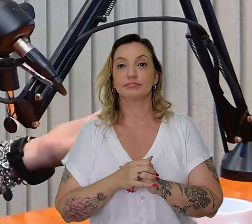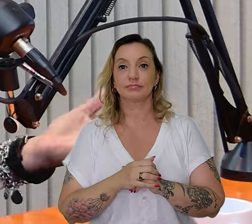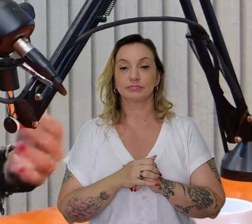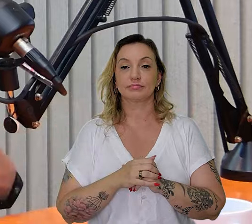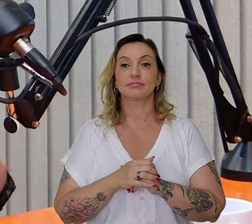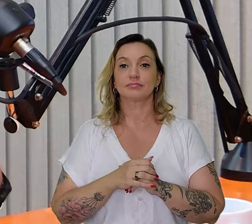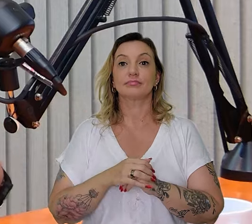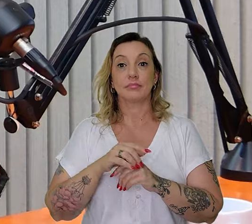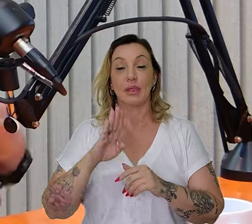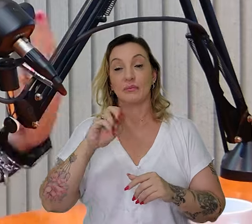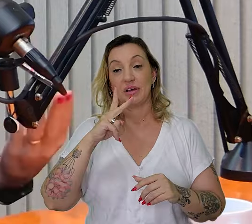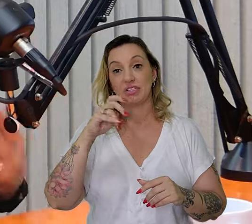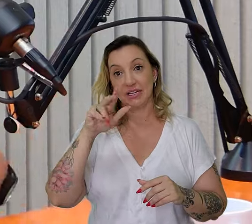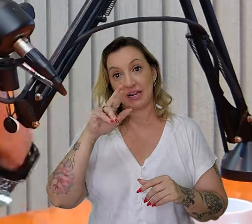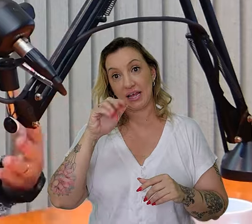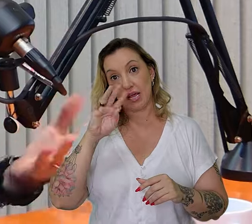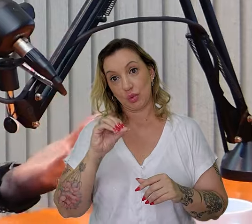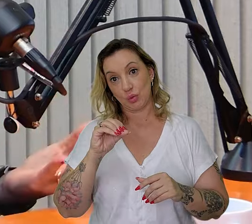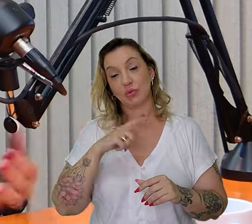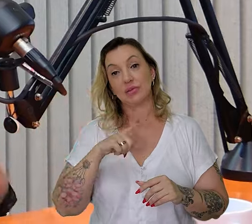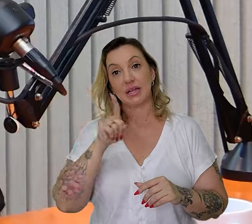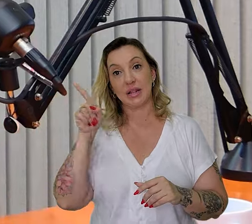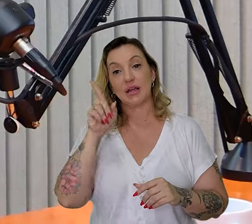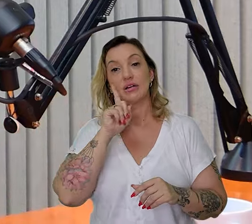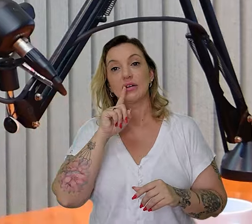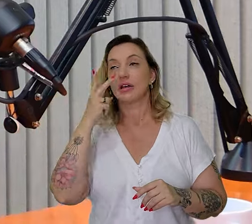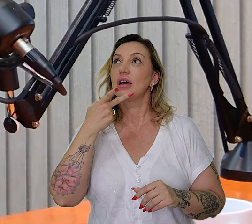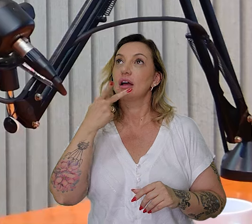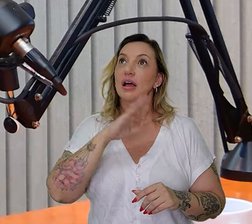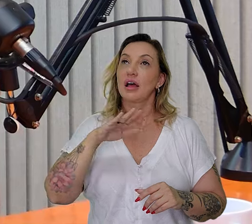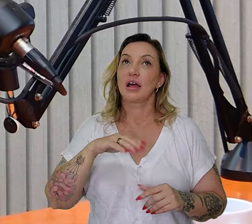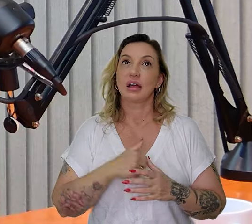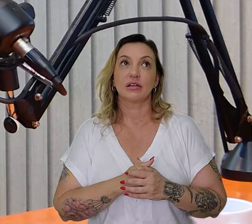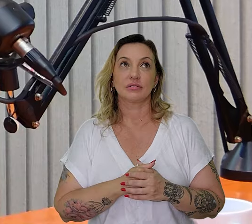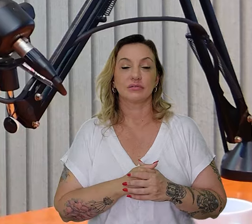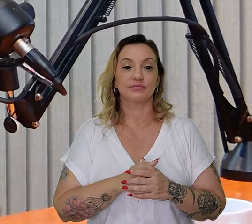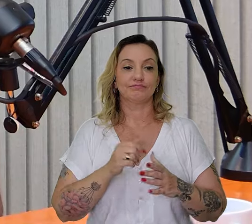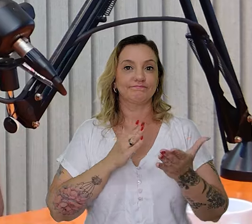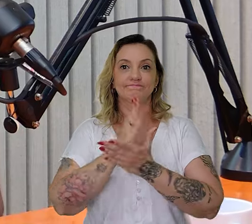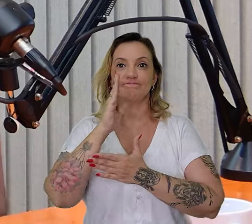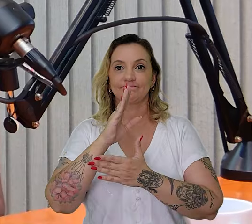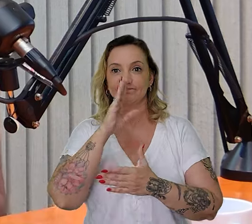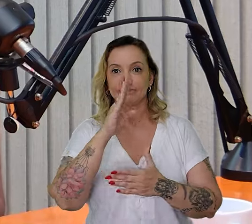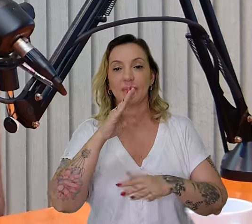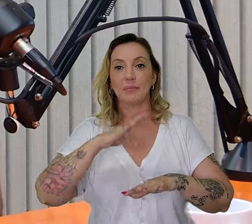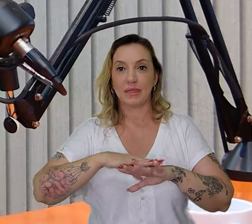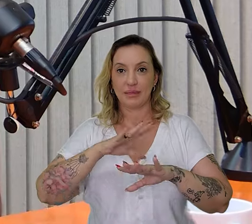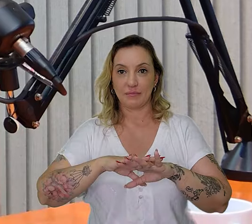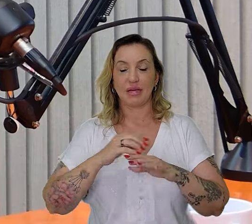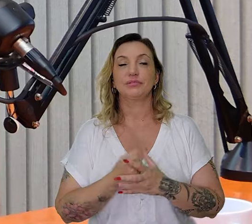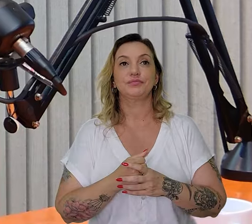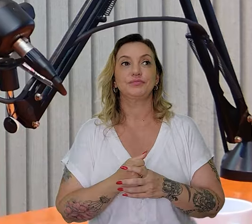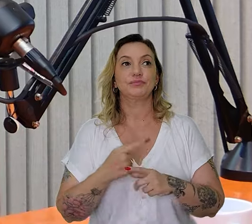tem lá tá então você pega um aluno que fala eu quero fazer cenv e ele não passa de cara na prova de matemática daí o problema não é ele não ter